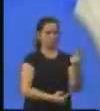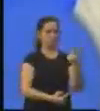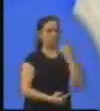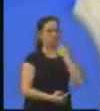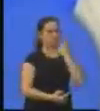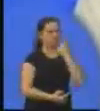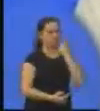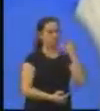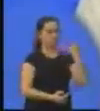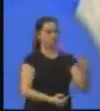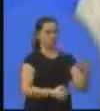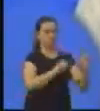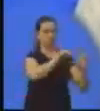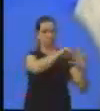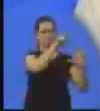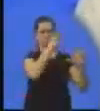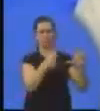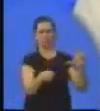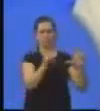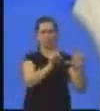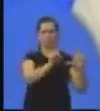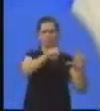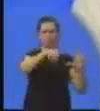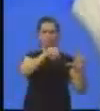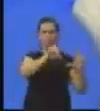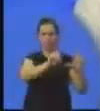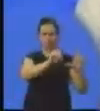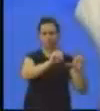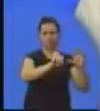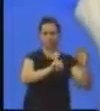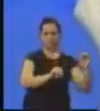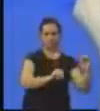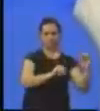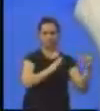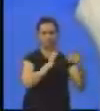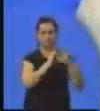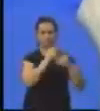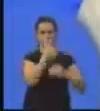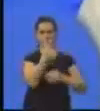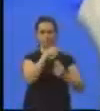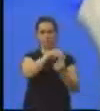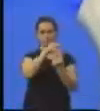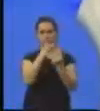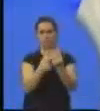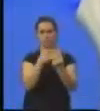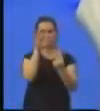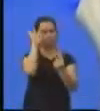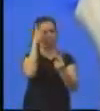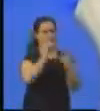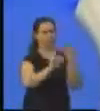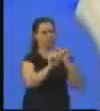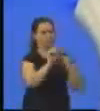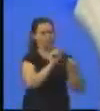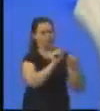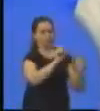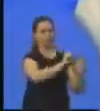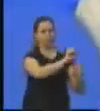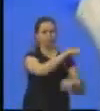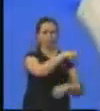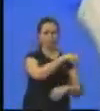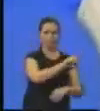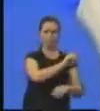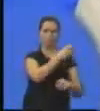o gráfico do seno, aquele que nós acabamos de fazer, que vai de 0 até 2π. E o que aconteceu com o gráfico do seno